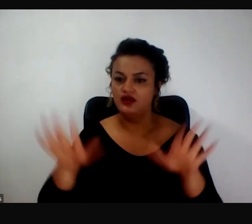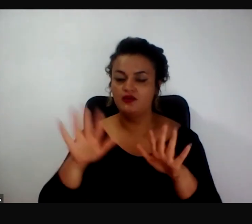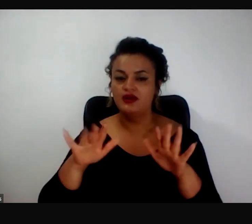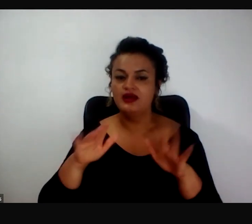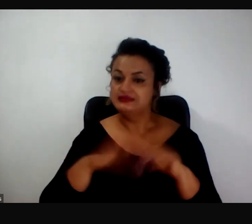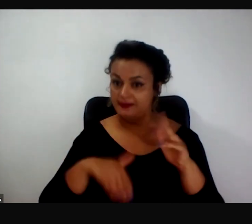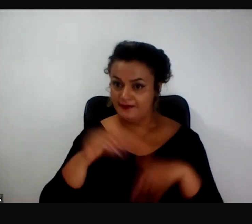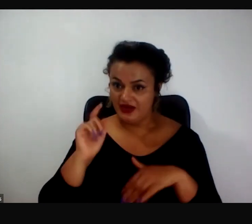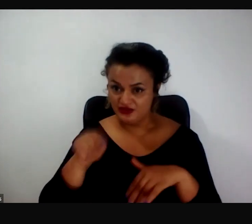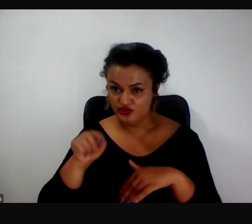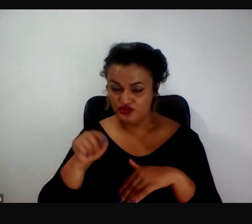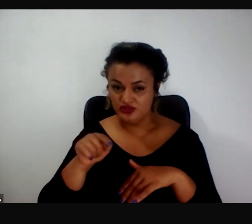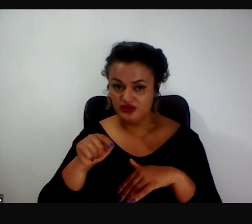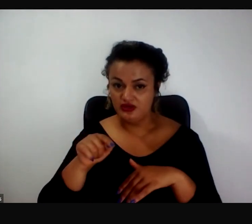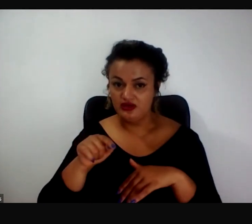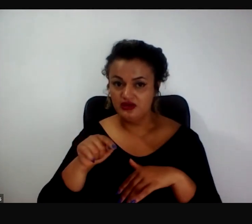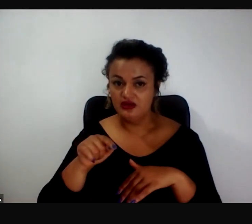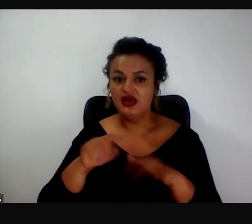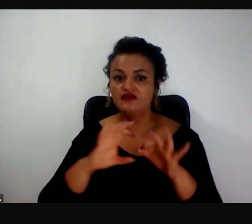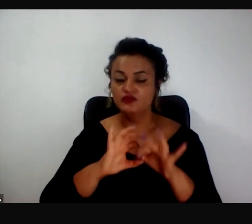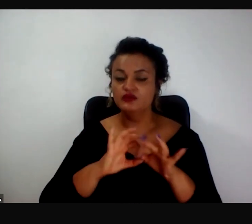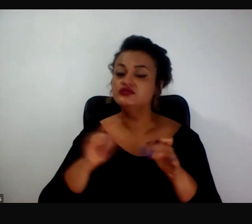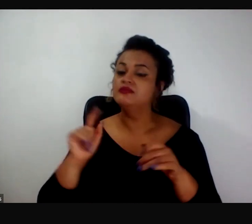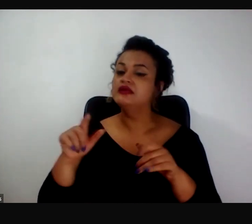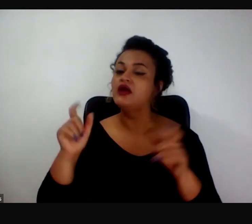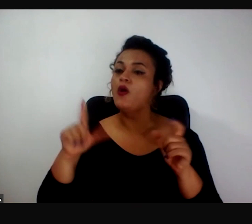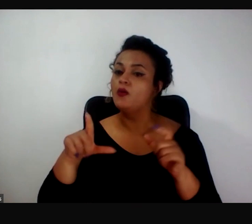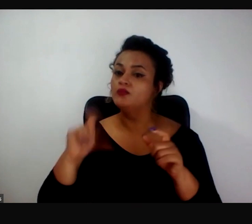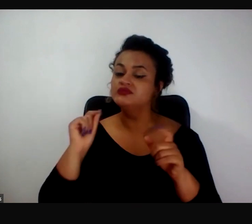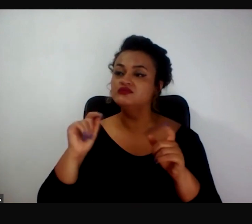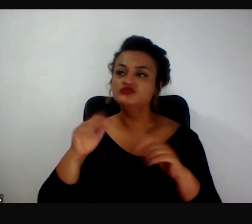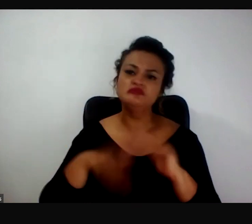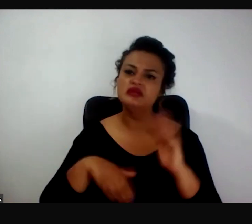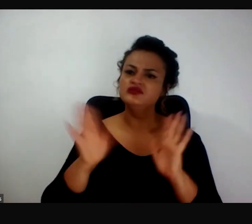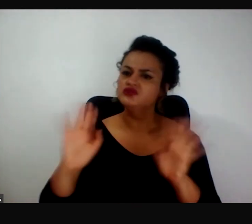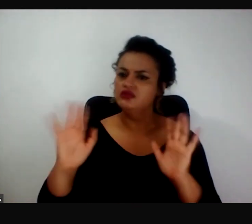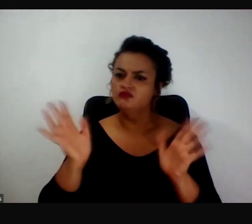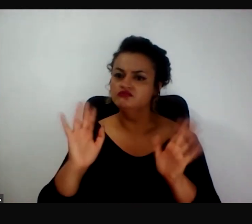vinculante, mas também possibilidade de não aplicá-lo, mas